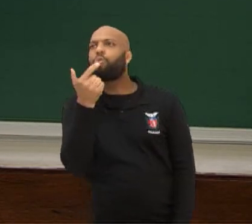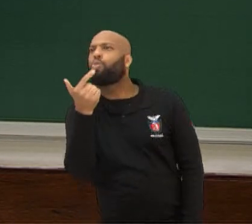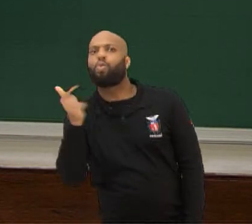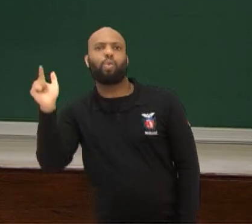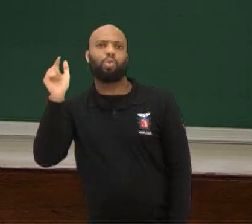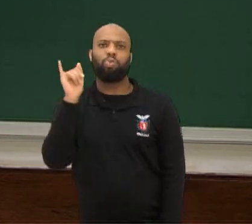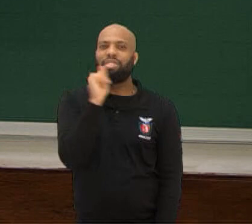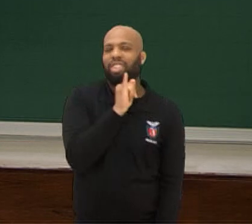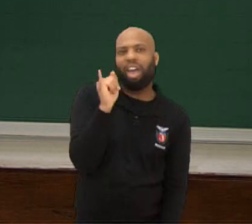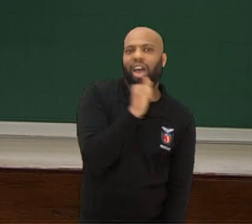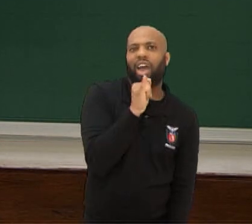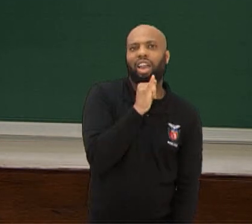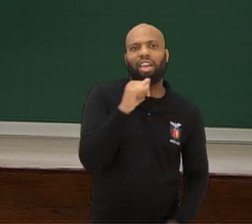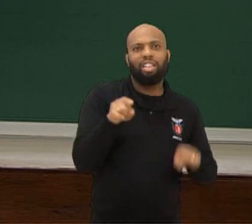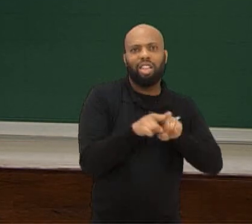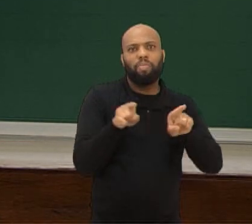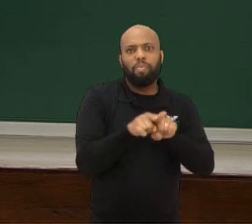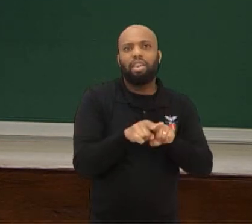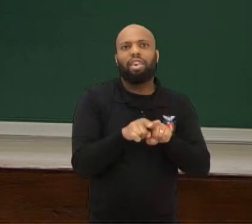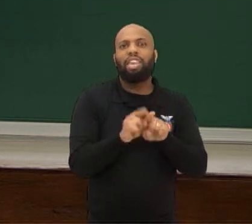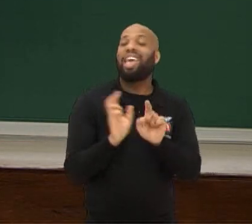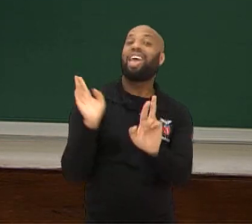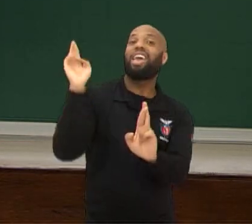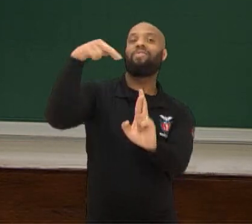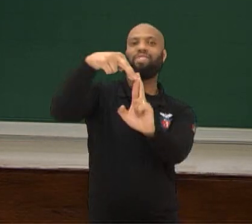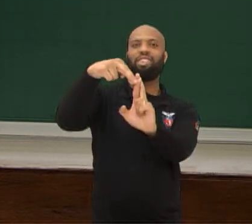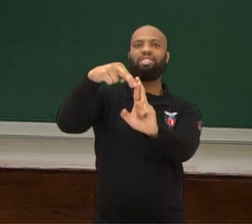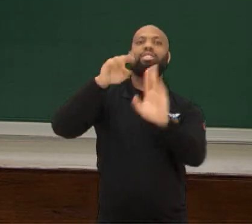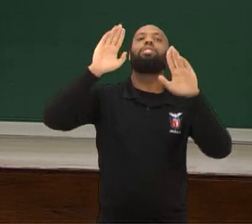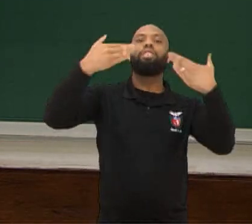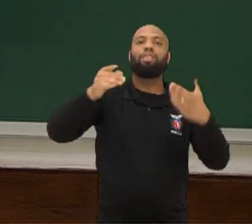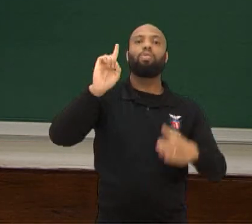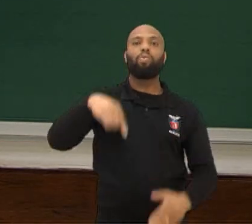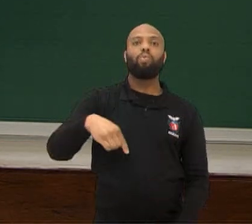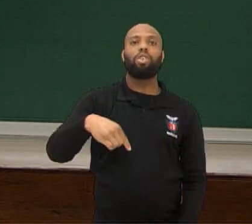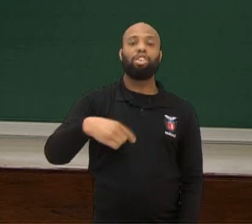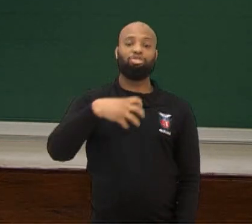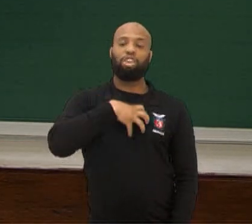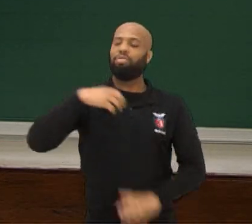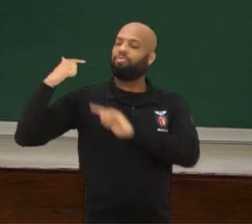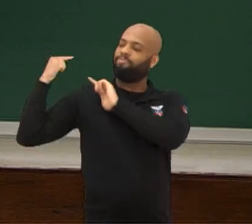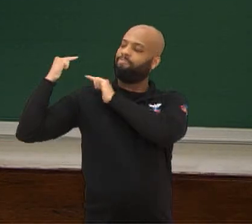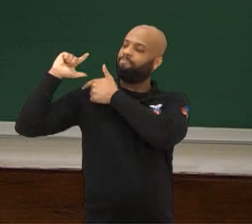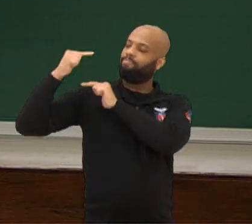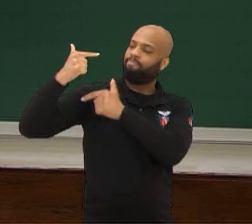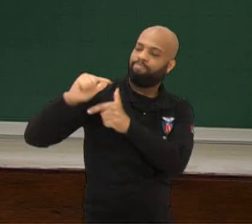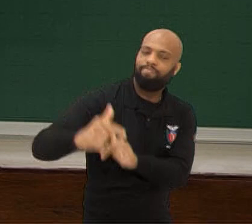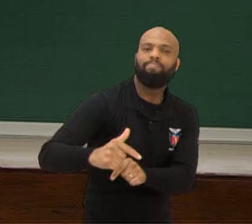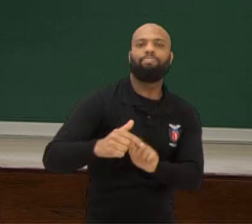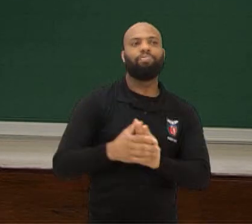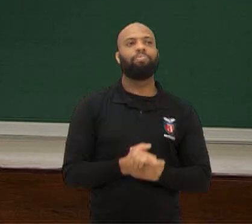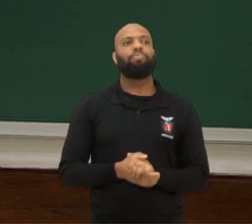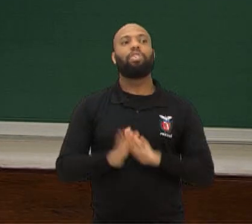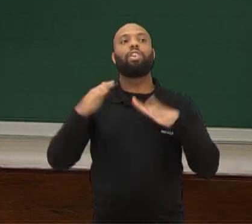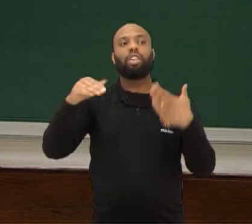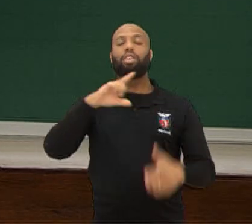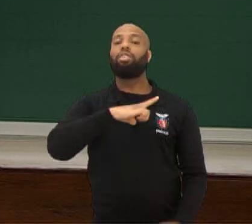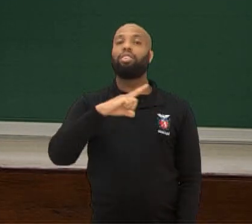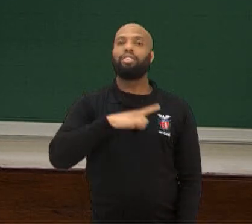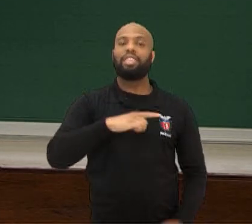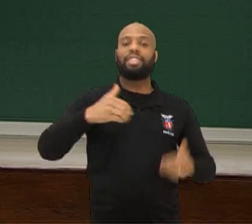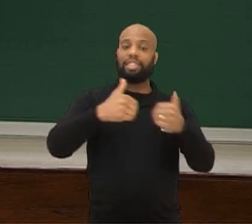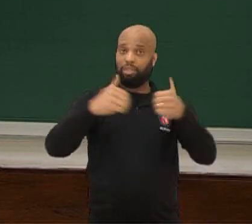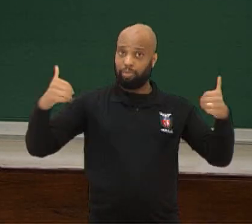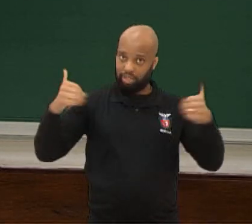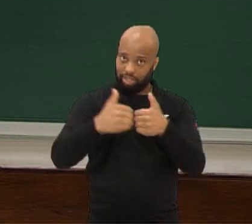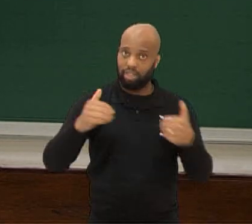ou italiano, então tem uma referência, são chamadas de tradicionais, certo? Então, temos ali uma